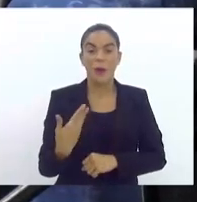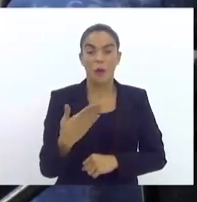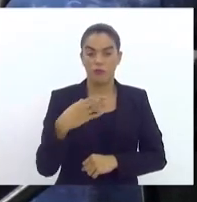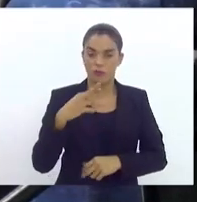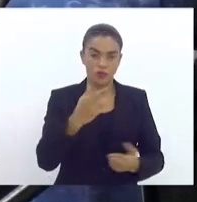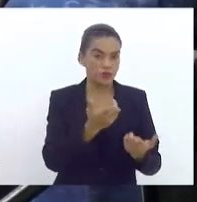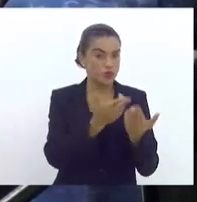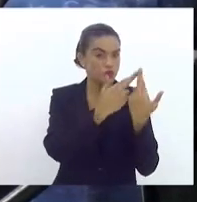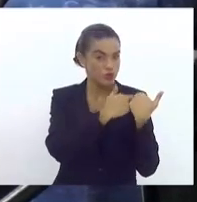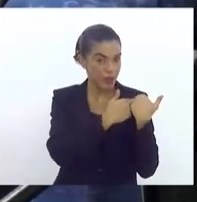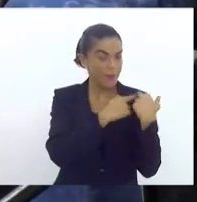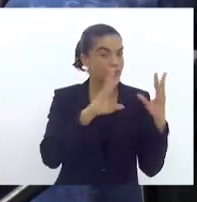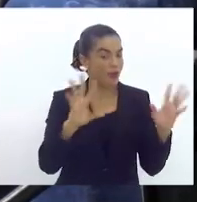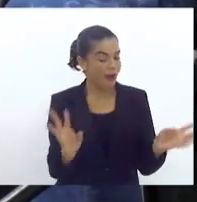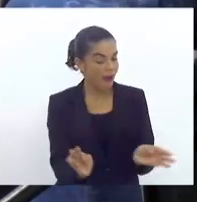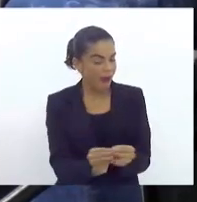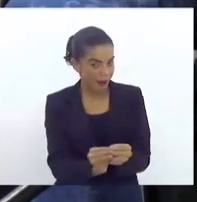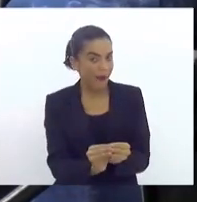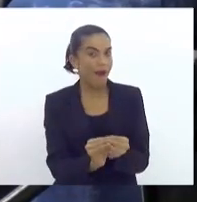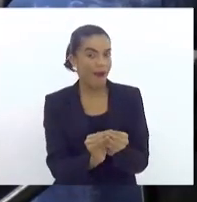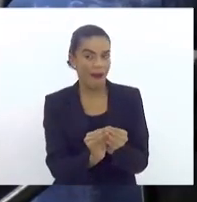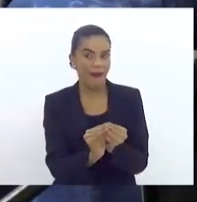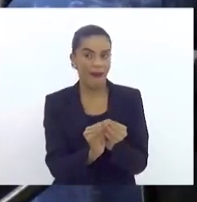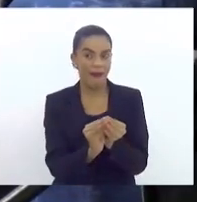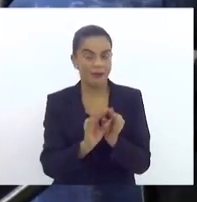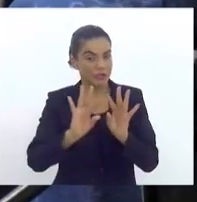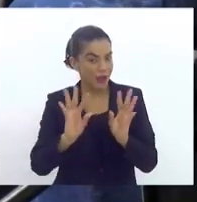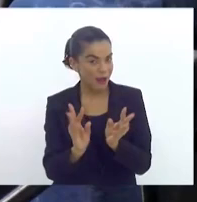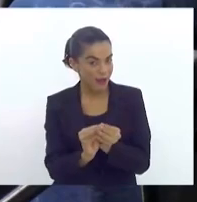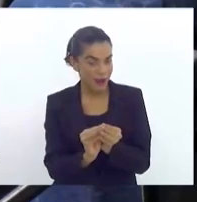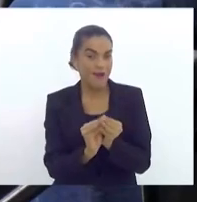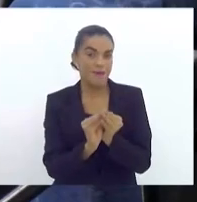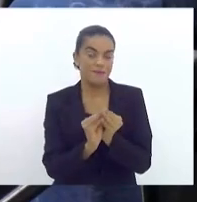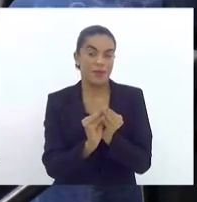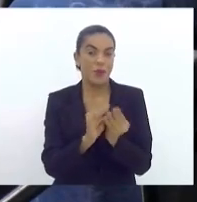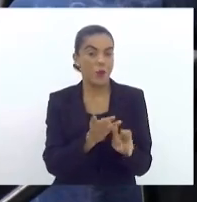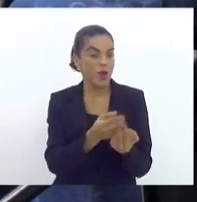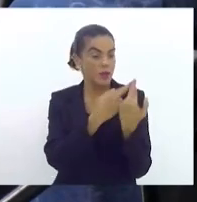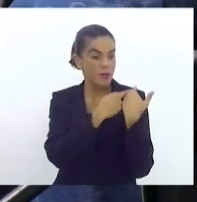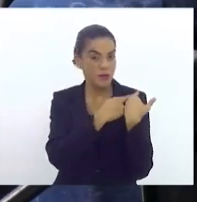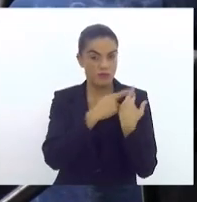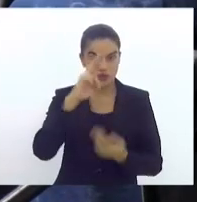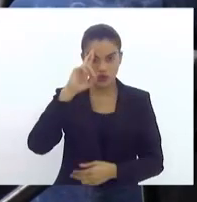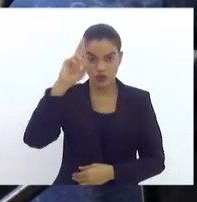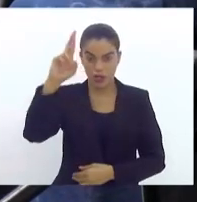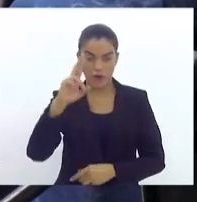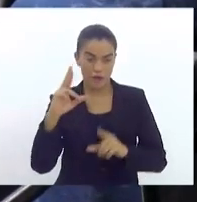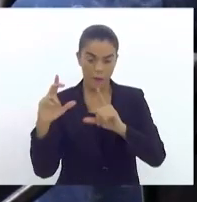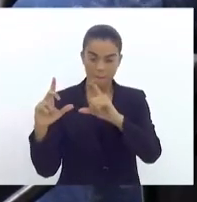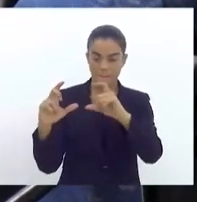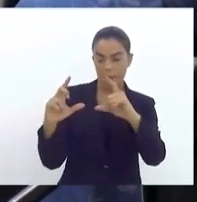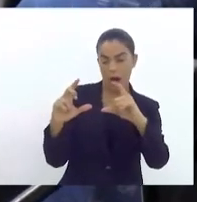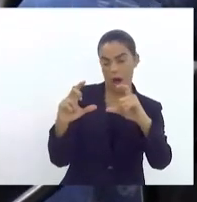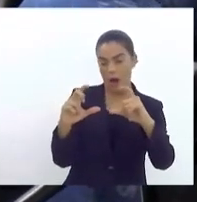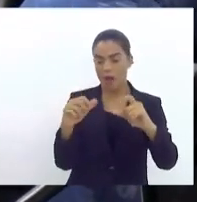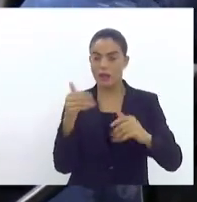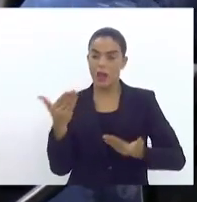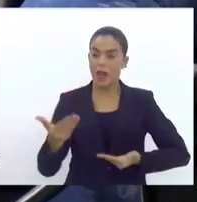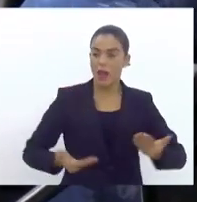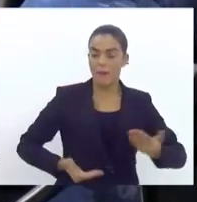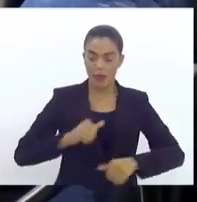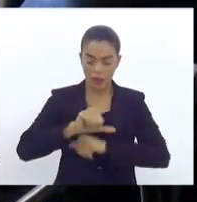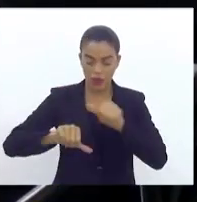falando aqui já exemplificando para o objeto dessa CPI quando o Patrão tira uma foto da empregada